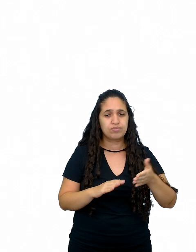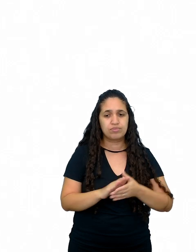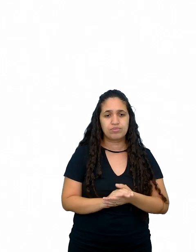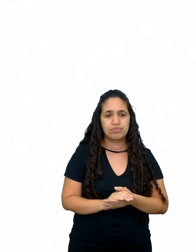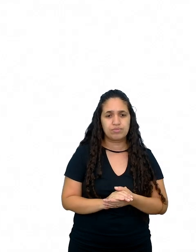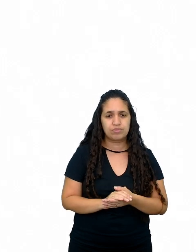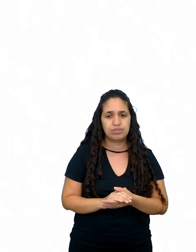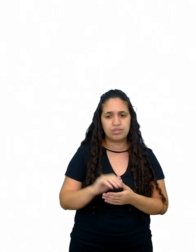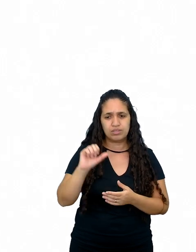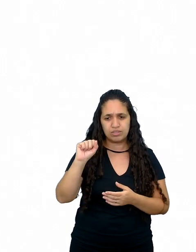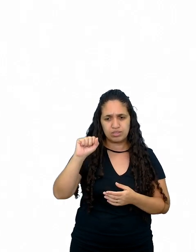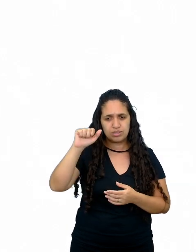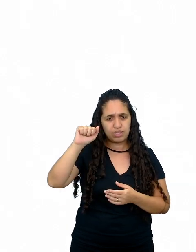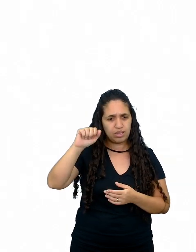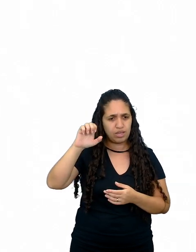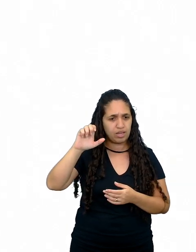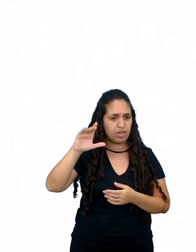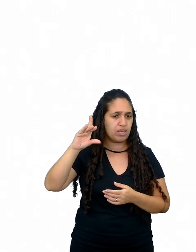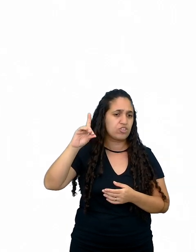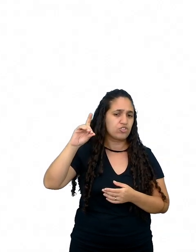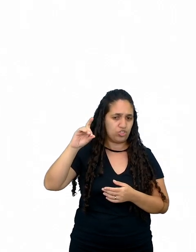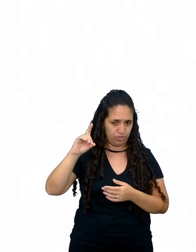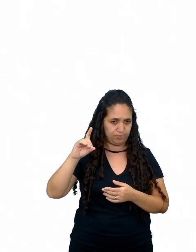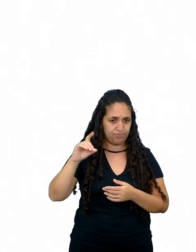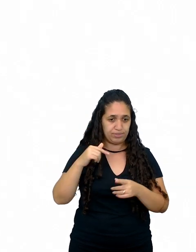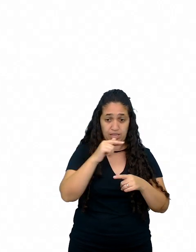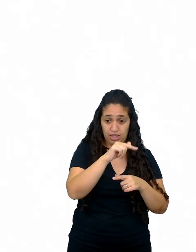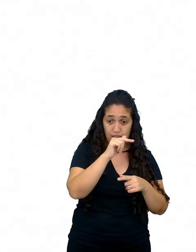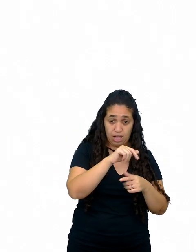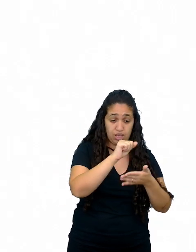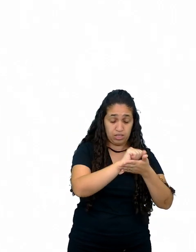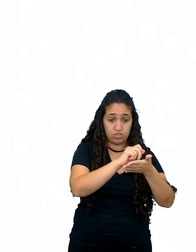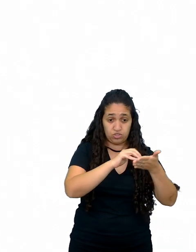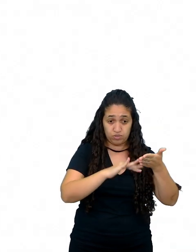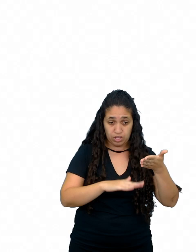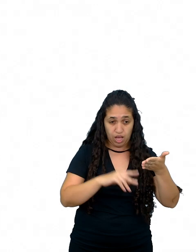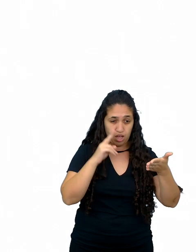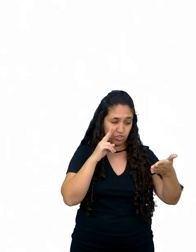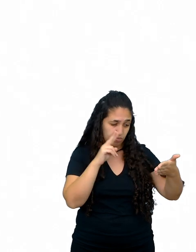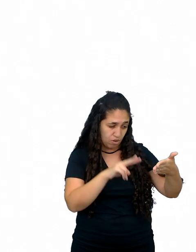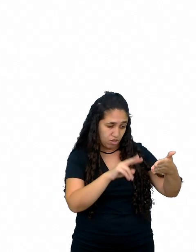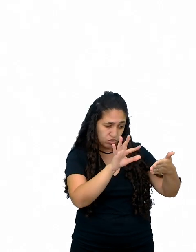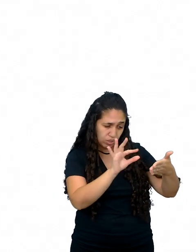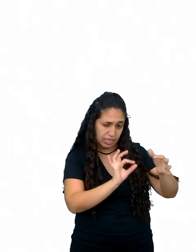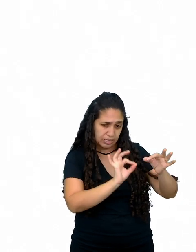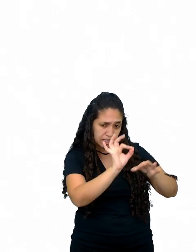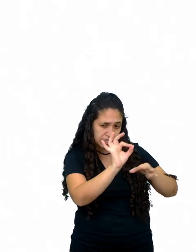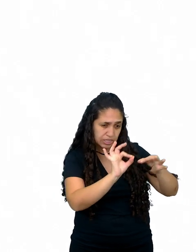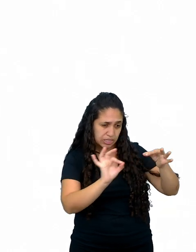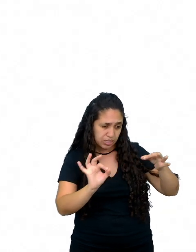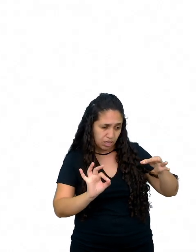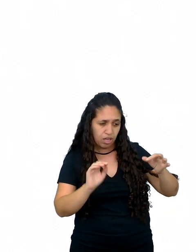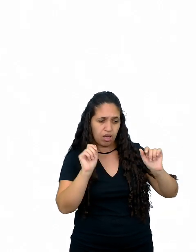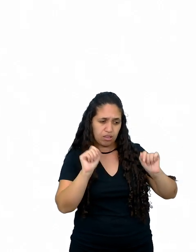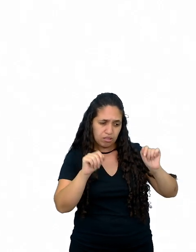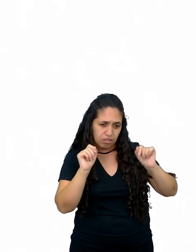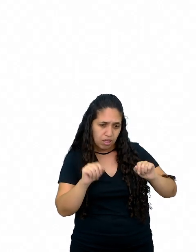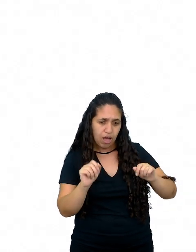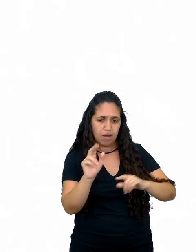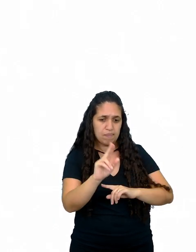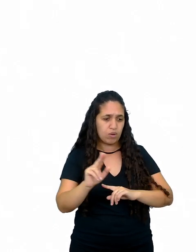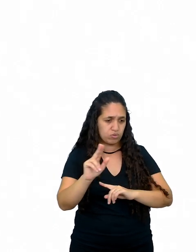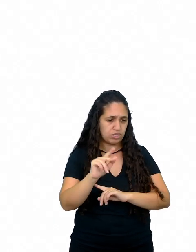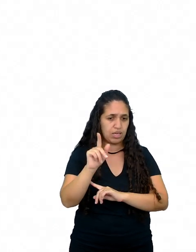SARESP. Na atividade do Enem, tem uma distância lá que dá para usar Pitágoras no lugar